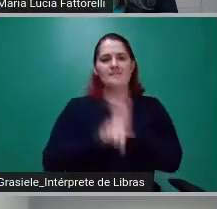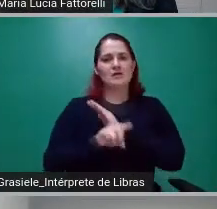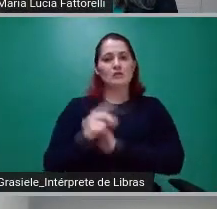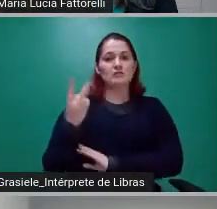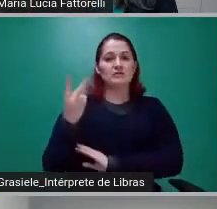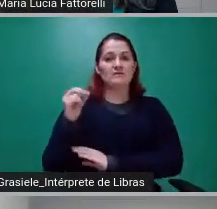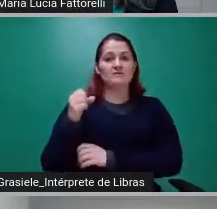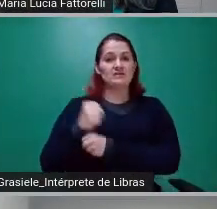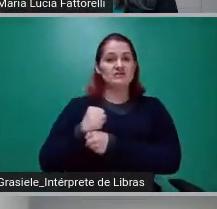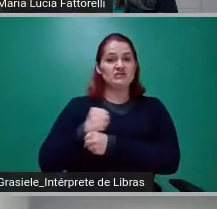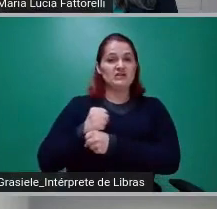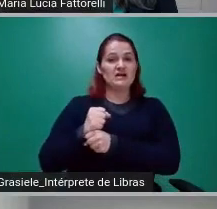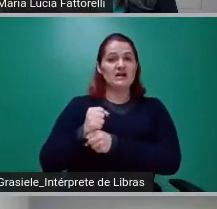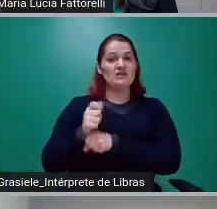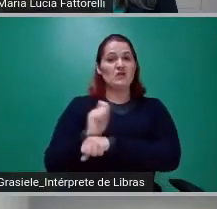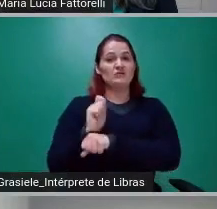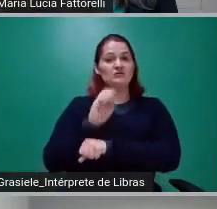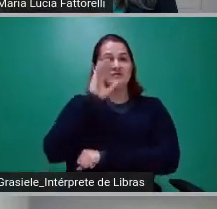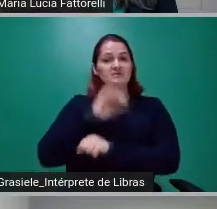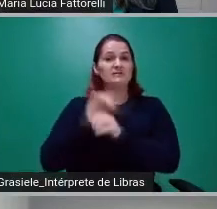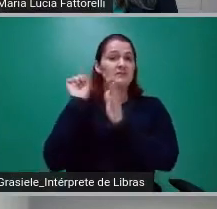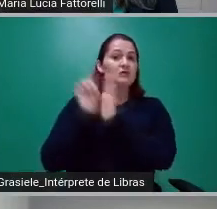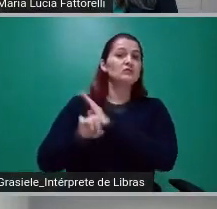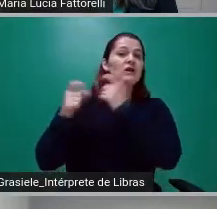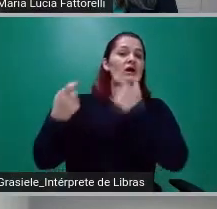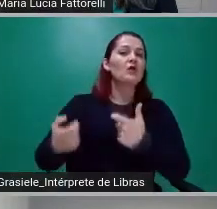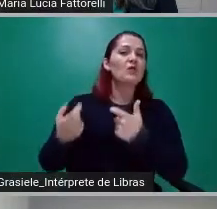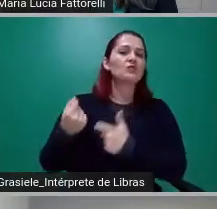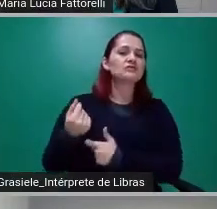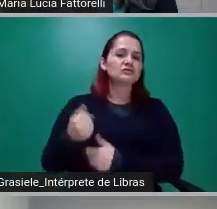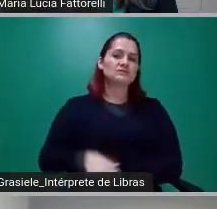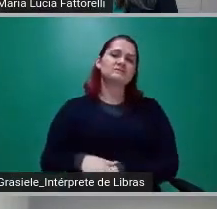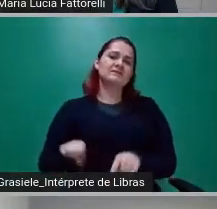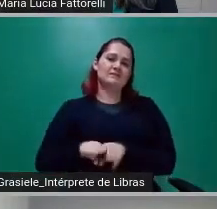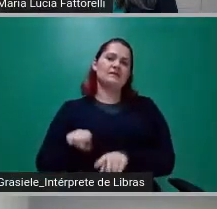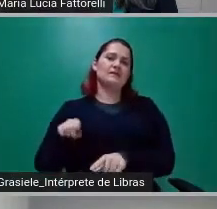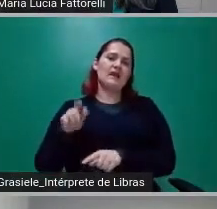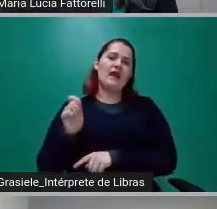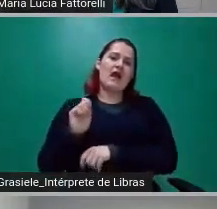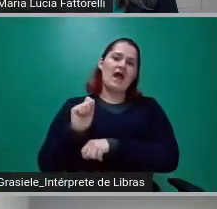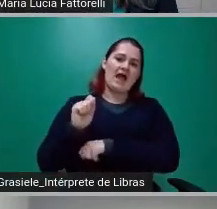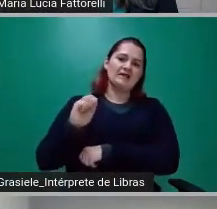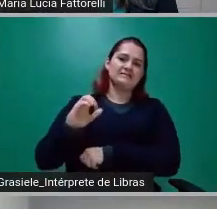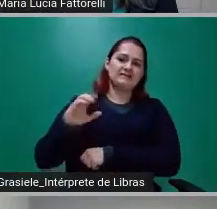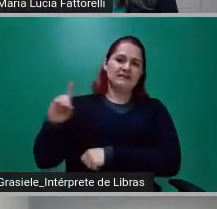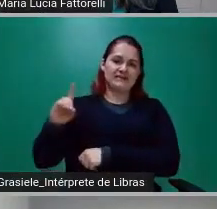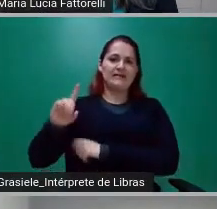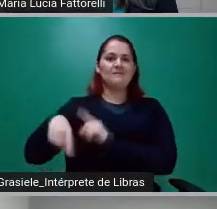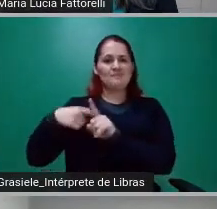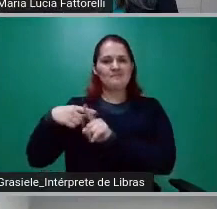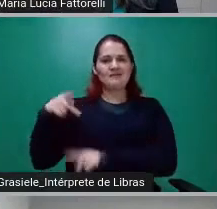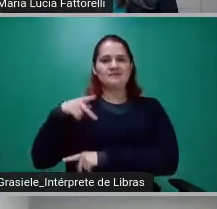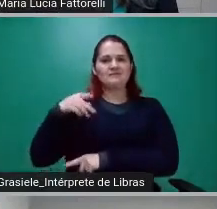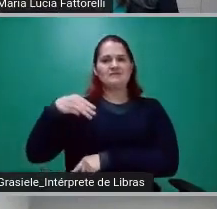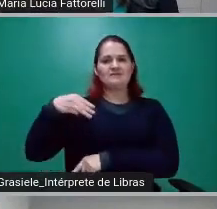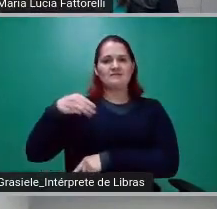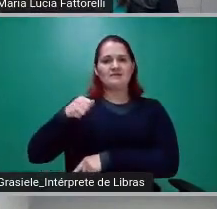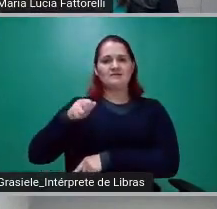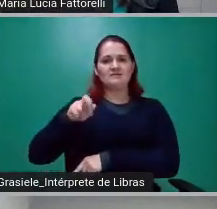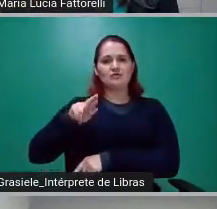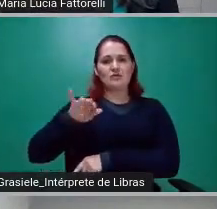a Auditoria Cidadã e a professora Maria Lúcia Fatorese tem feito a